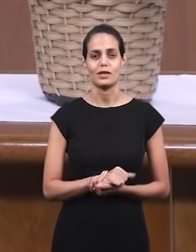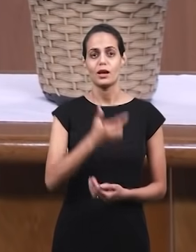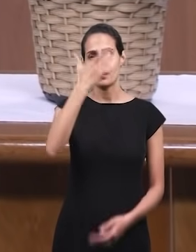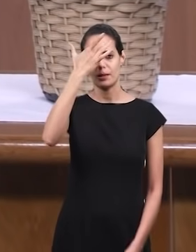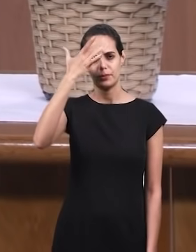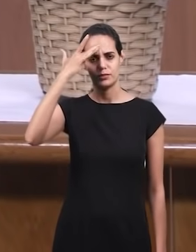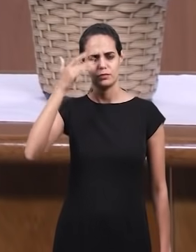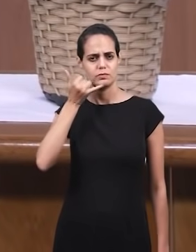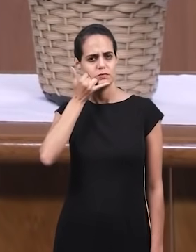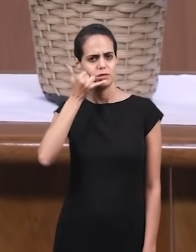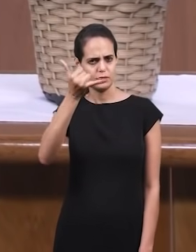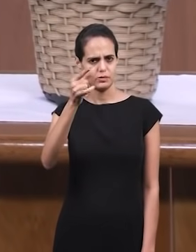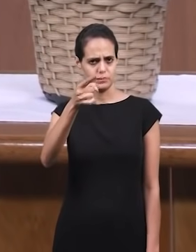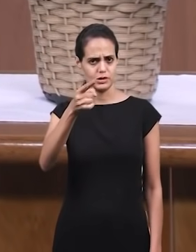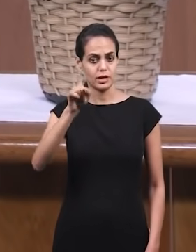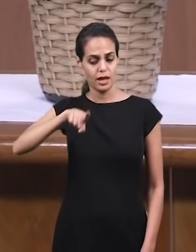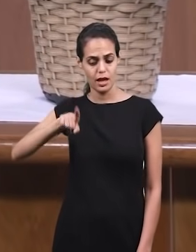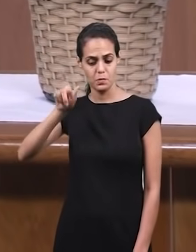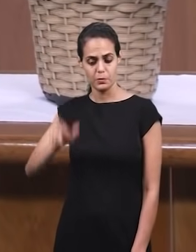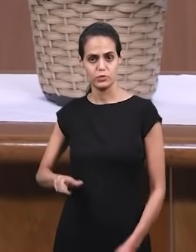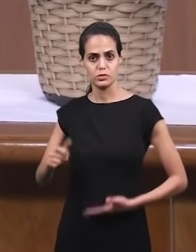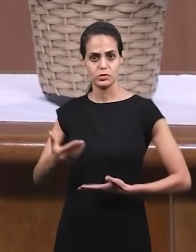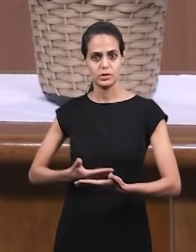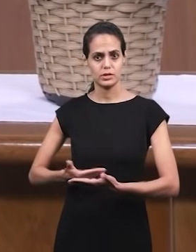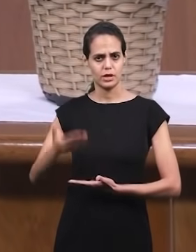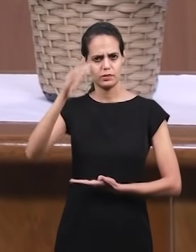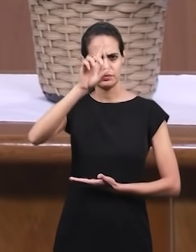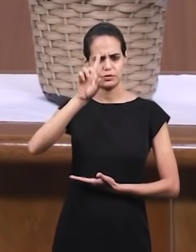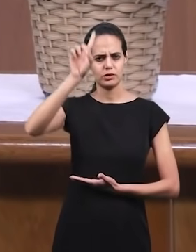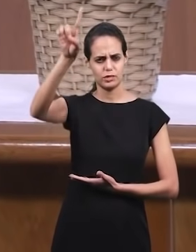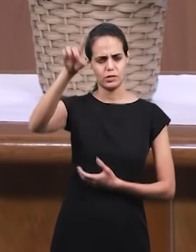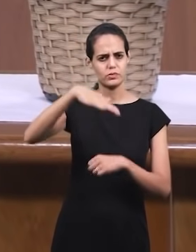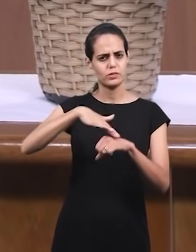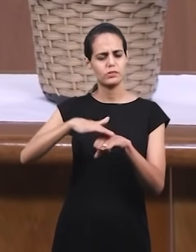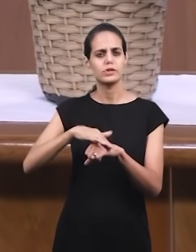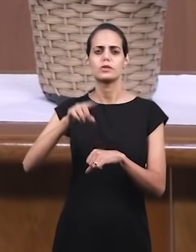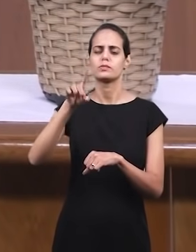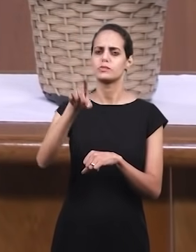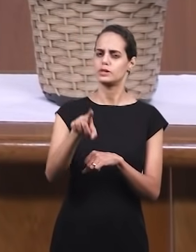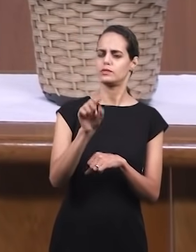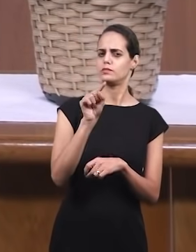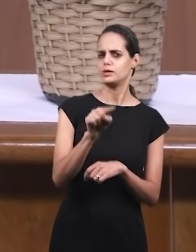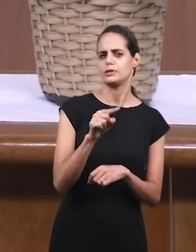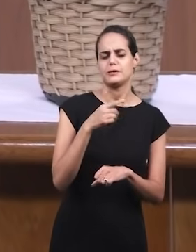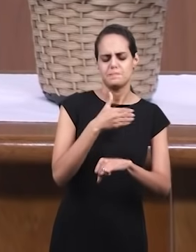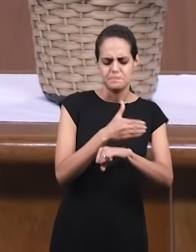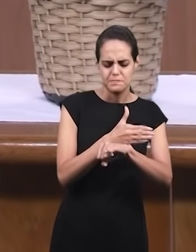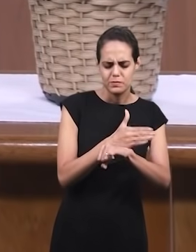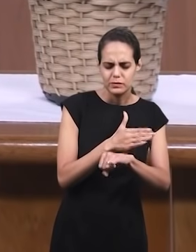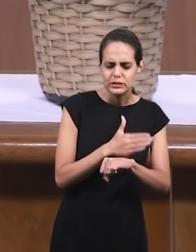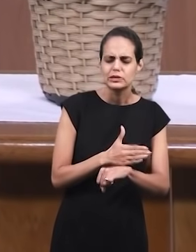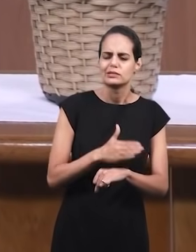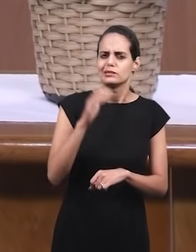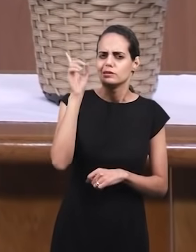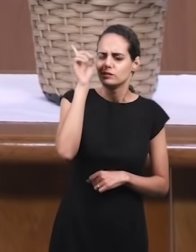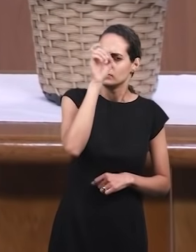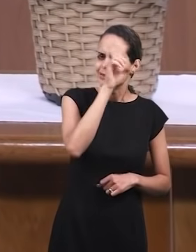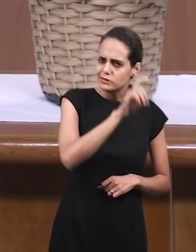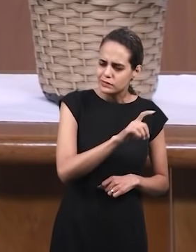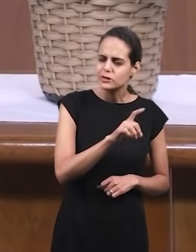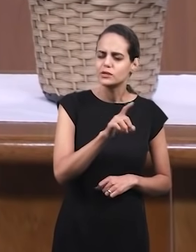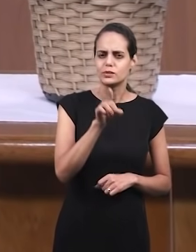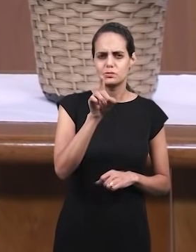outro lado da linha, um servo de Deus, ele vai ouvir você está angustiado, você está vivendo um momento difícil, você pode ligar, a pessoa